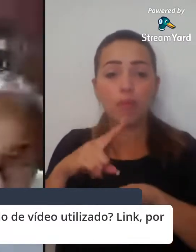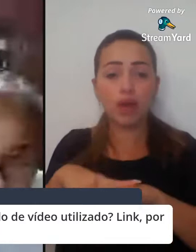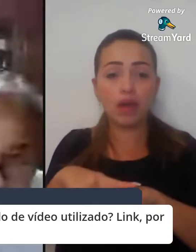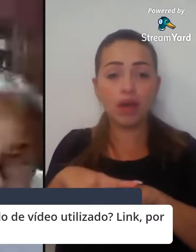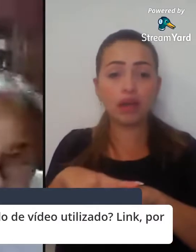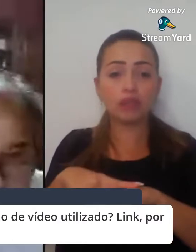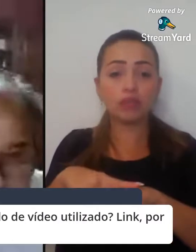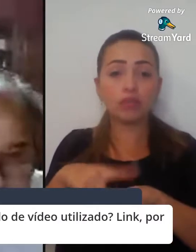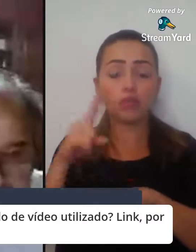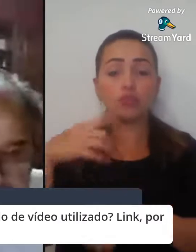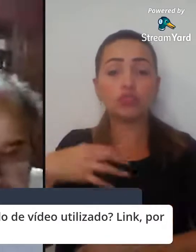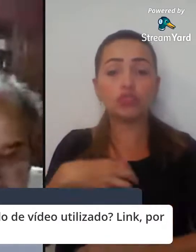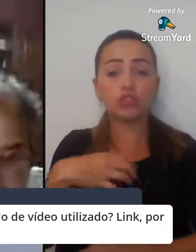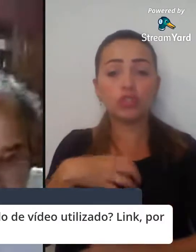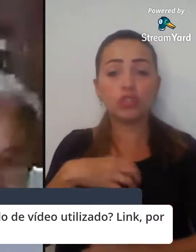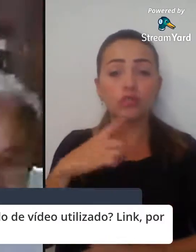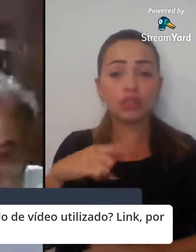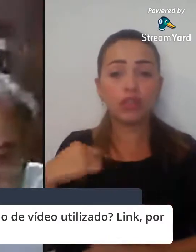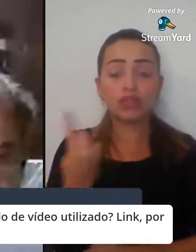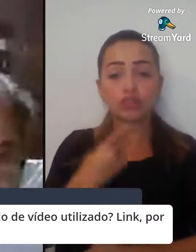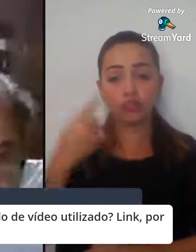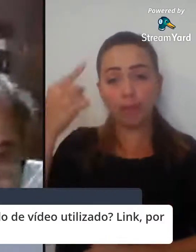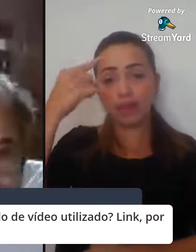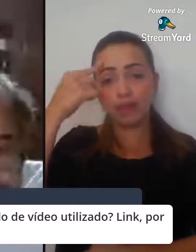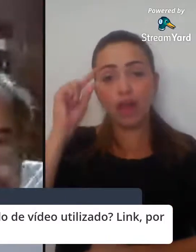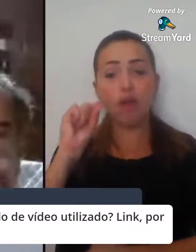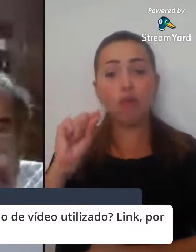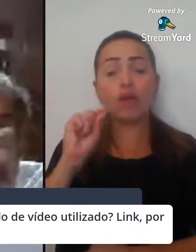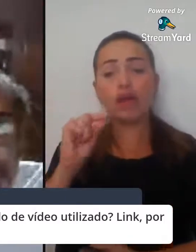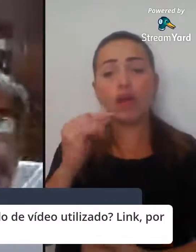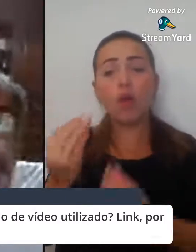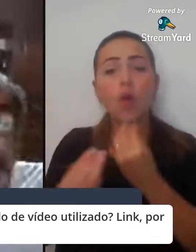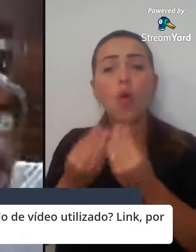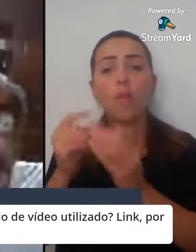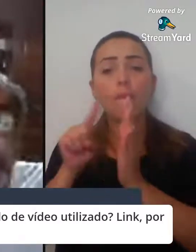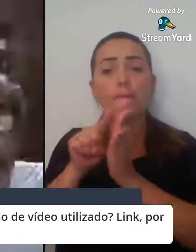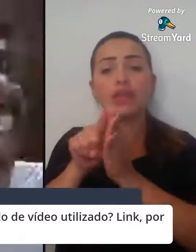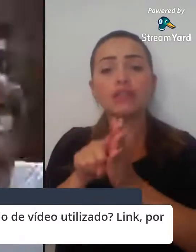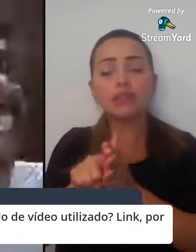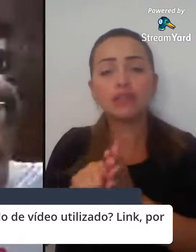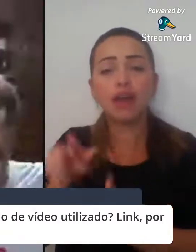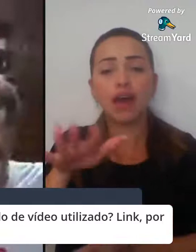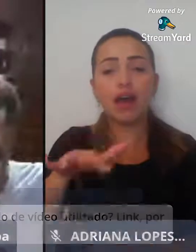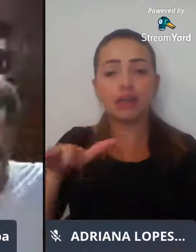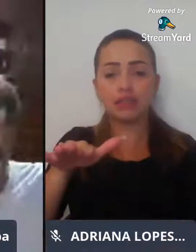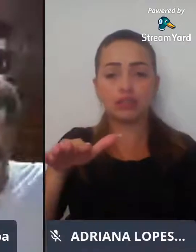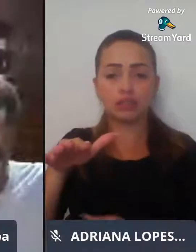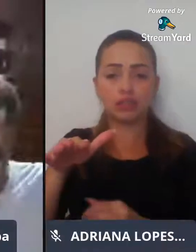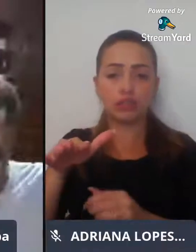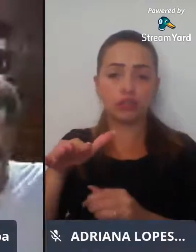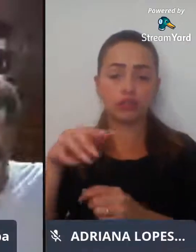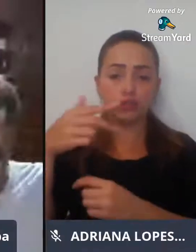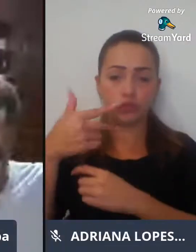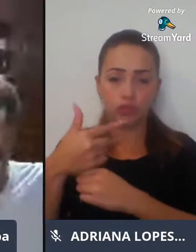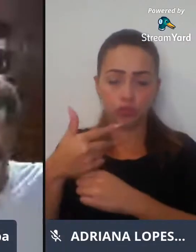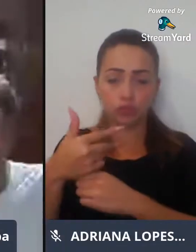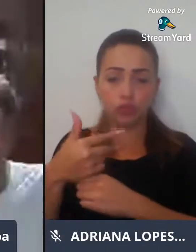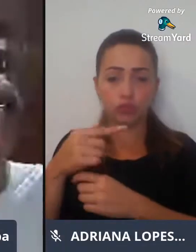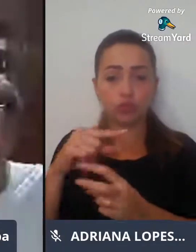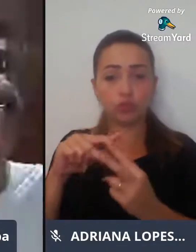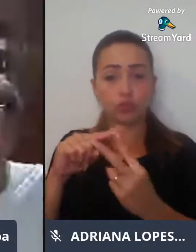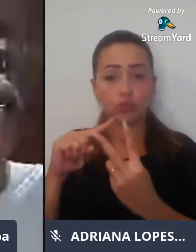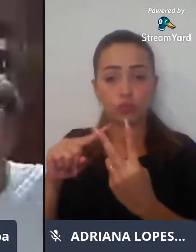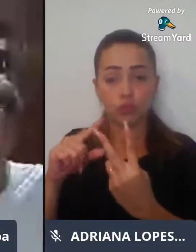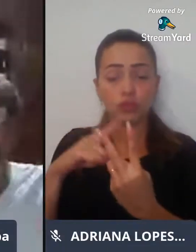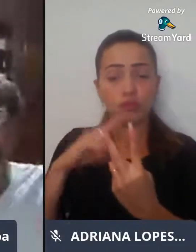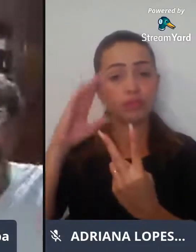uma forma da gente pensar em como pesquisar esses vídeos. Duas têm sido, não é, as maneiras